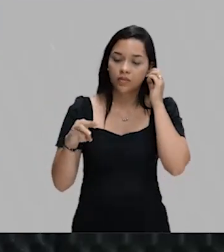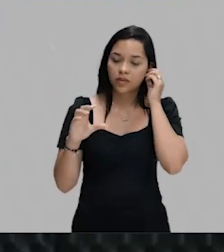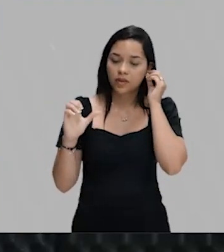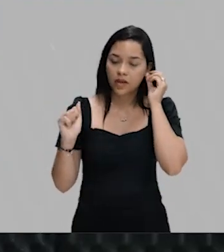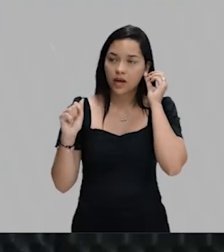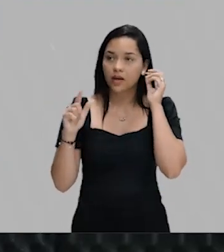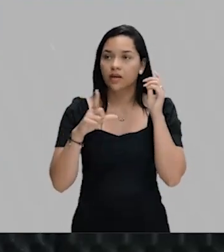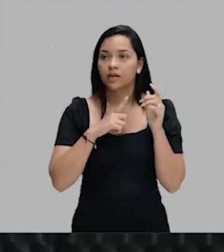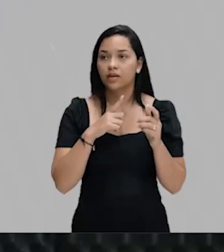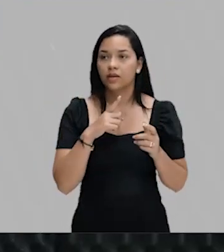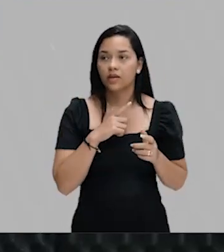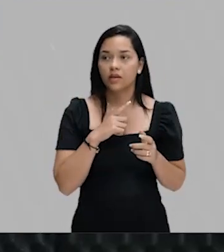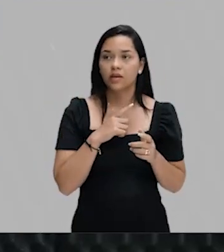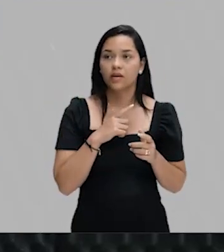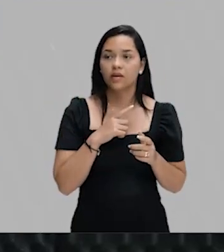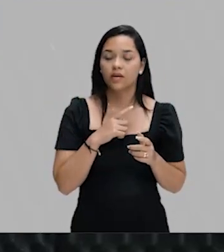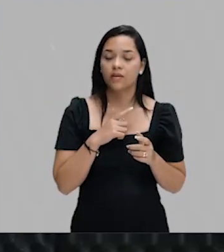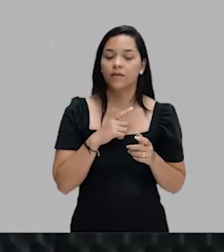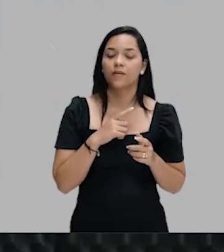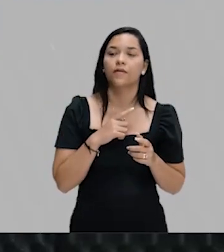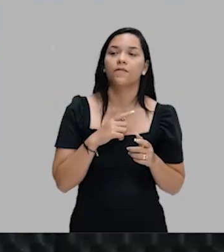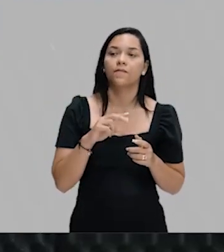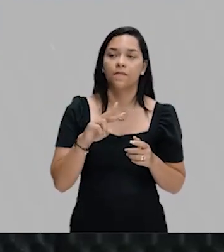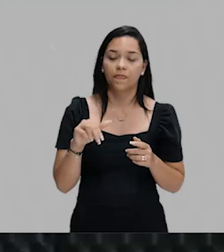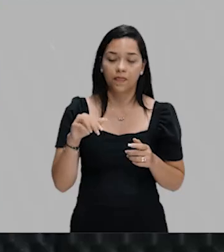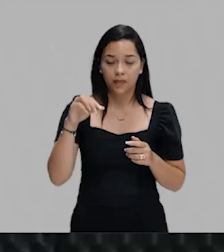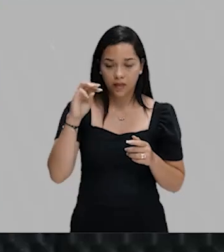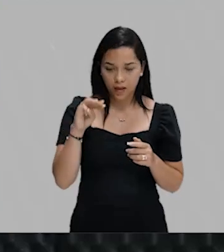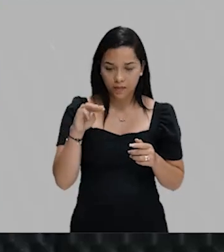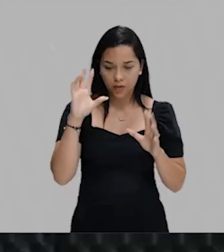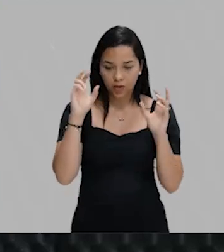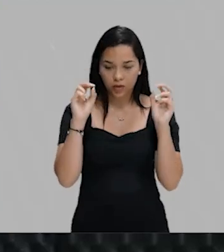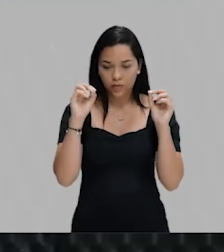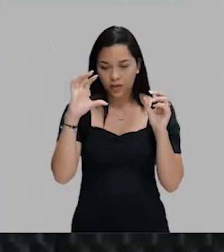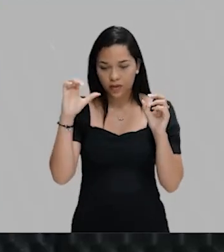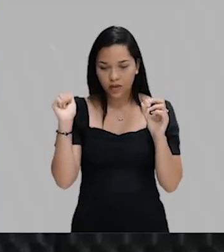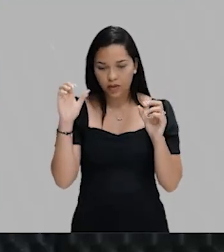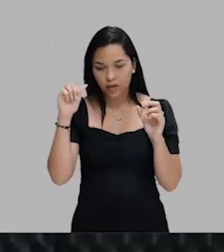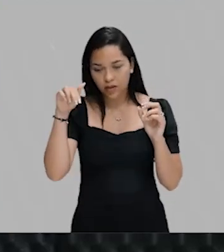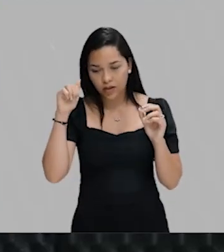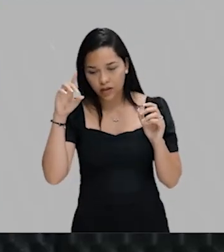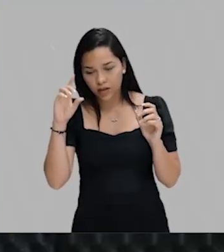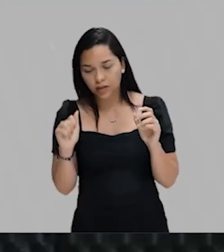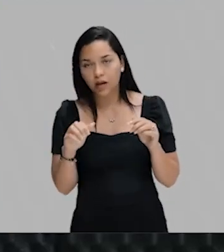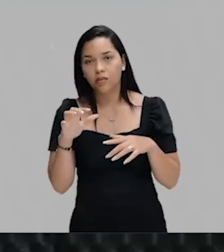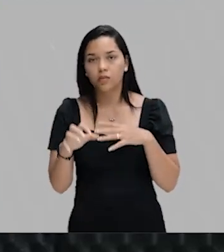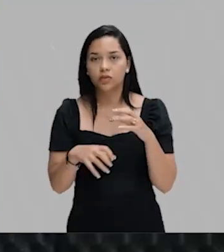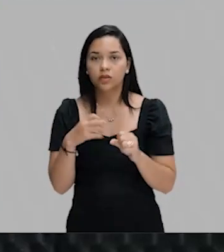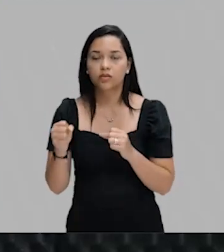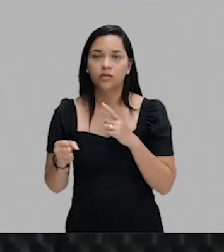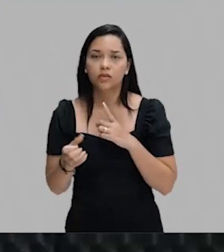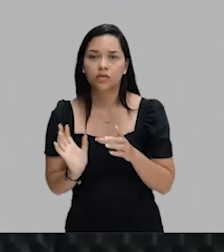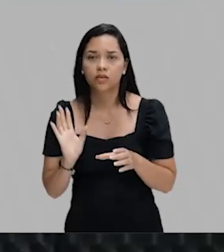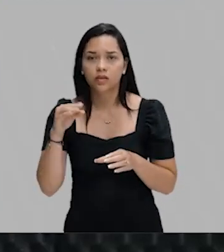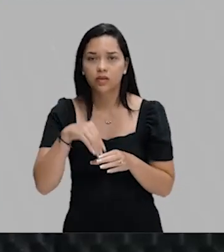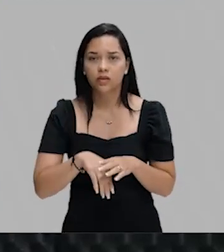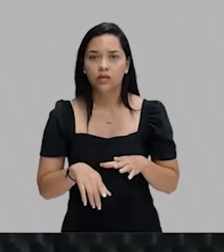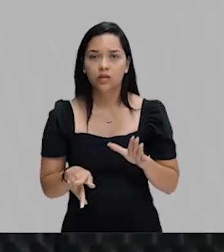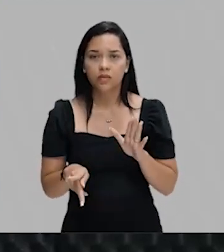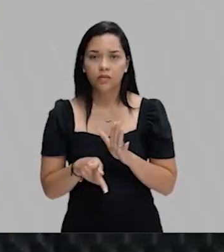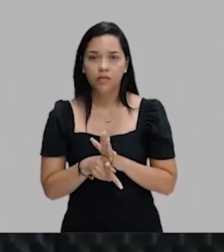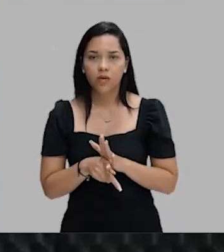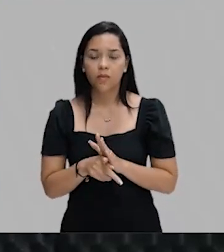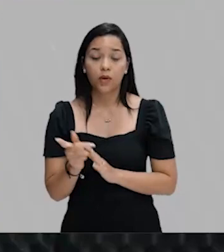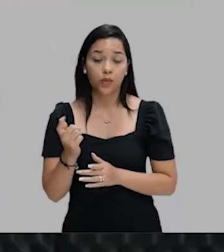USMCA, que são as siglas aí dos Estados Unidos, USA, M de México e CA de Canadá, tá certo? Buscando aí essa integração, lembra,